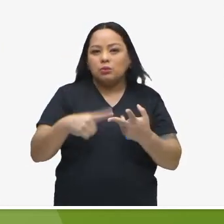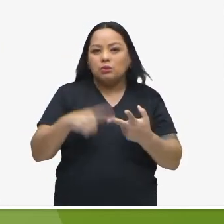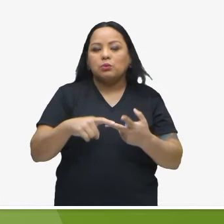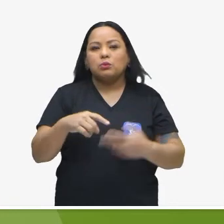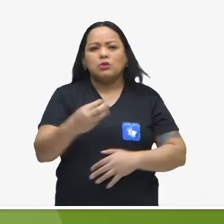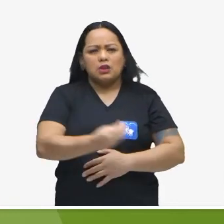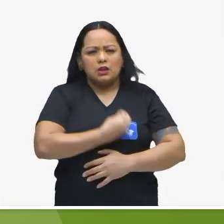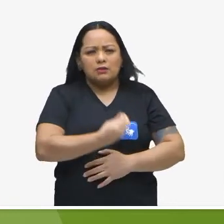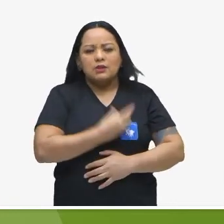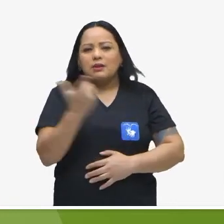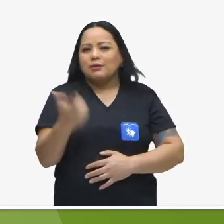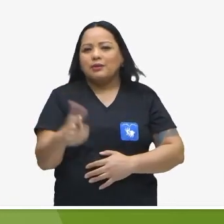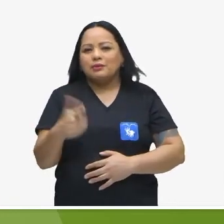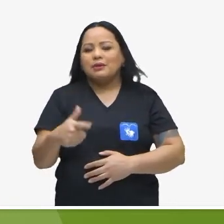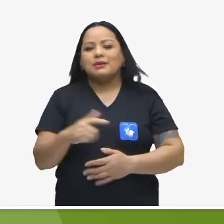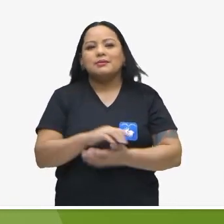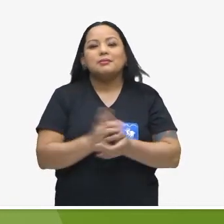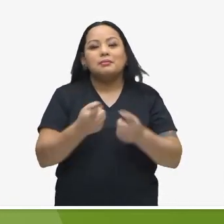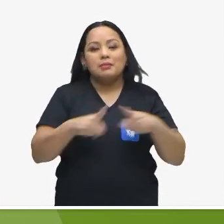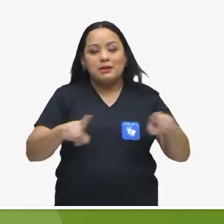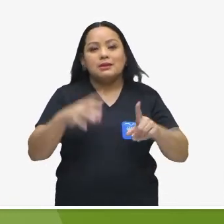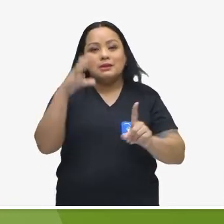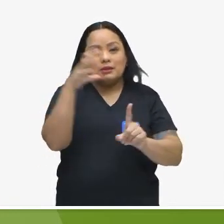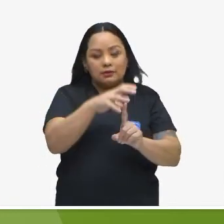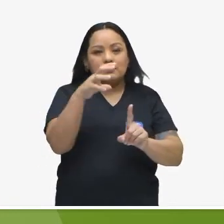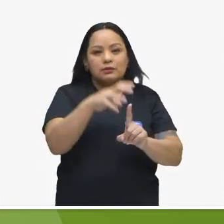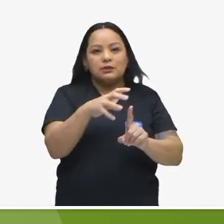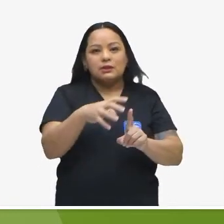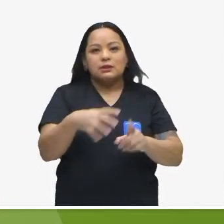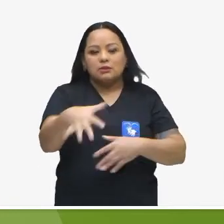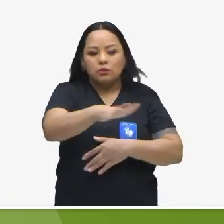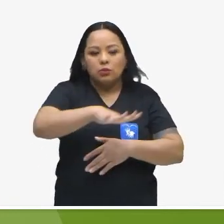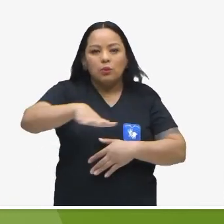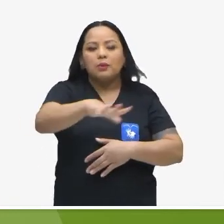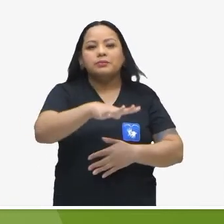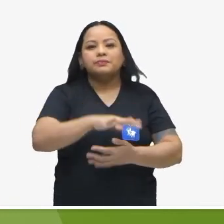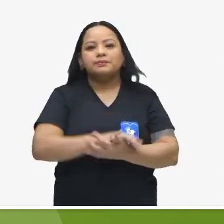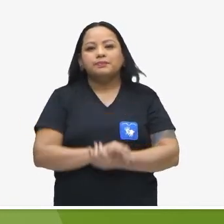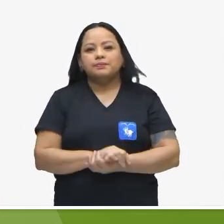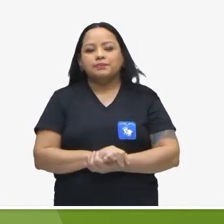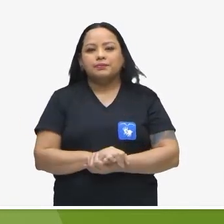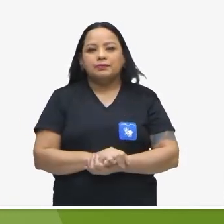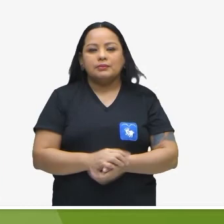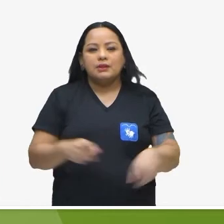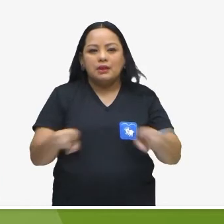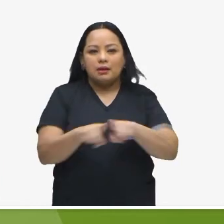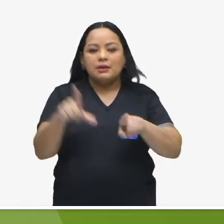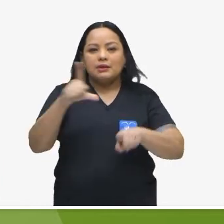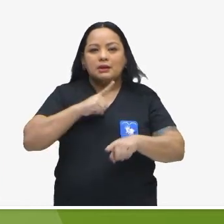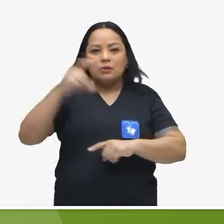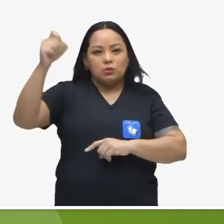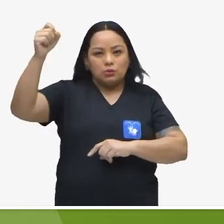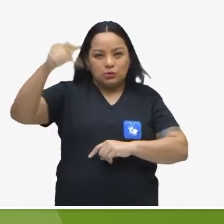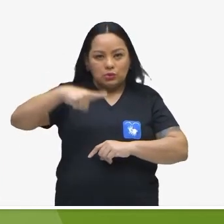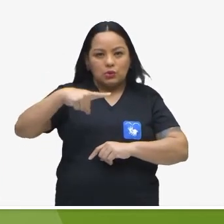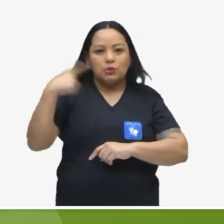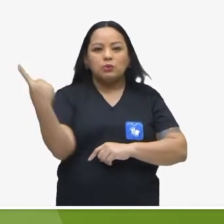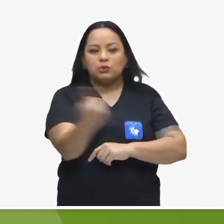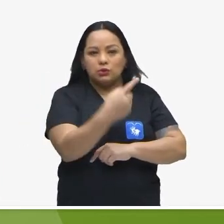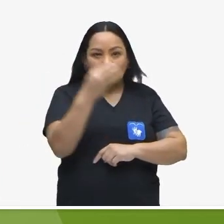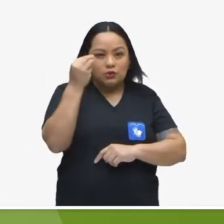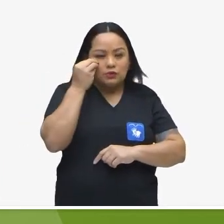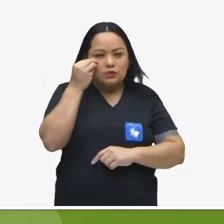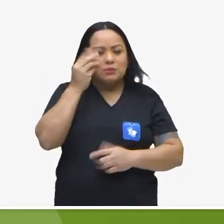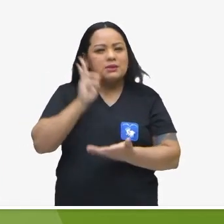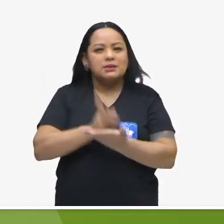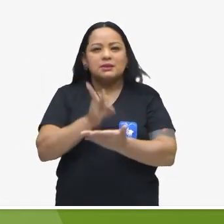abiótico, porque não tem vida, mas influencia no ecossistema. Nós temos ainda o solo, né, que nós vimos bastante